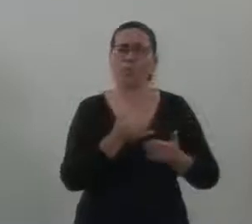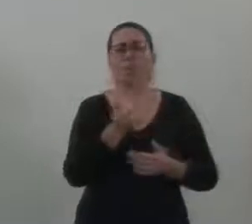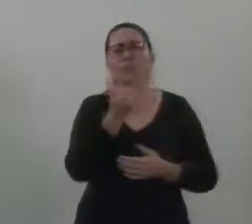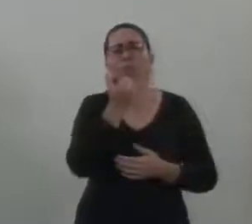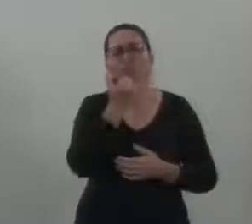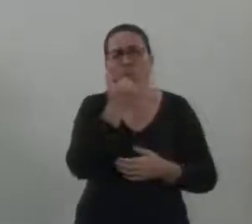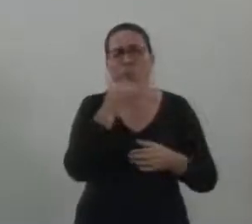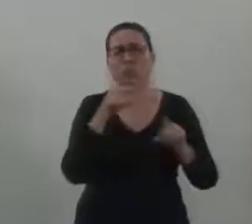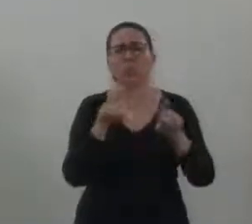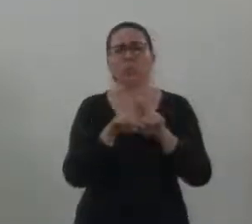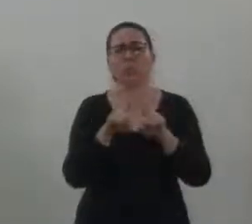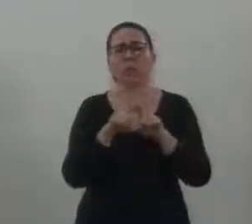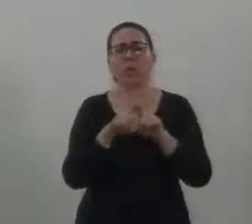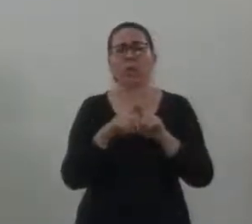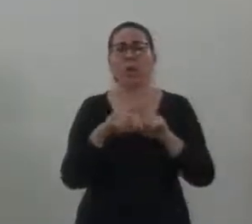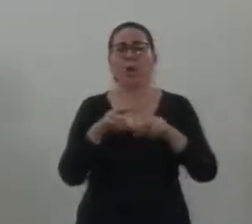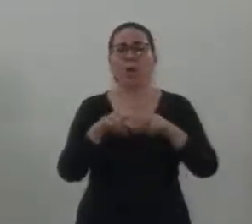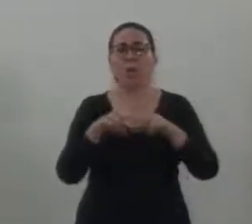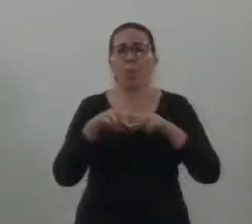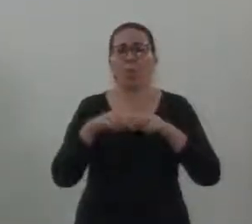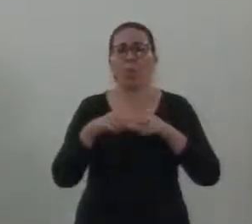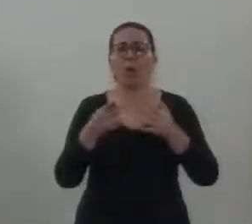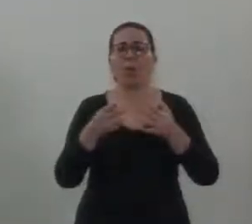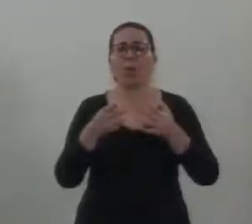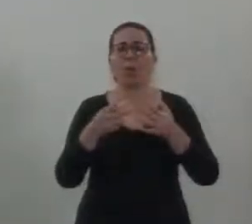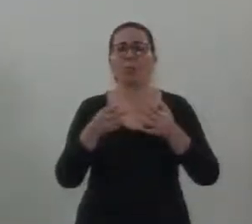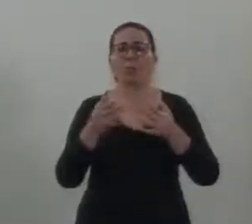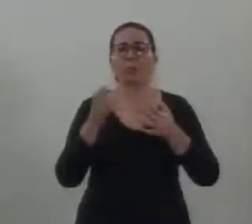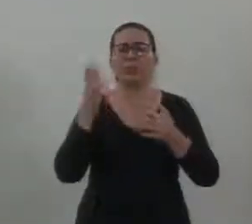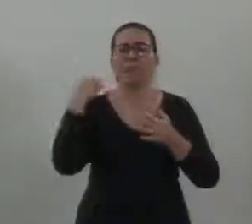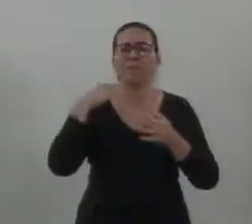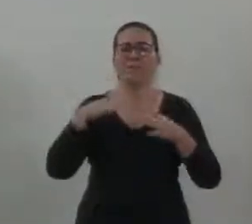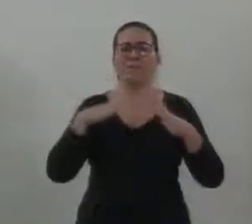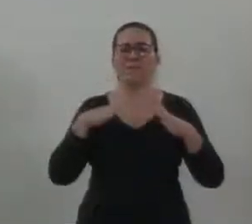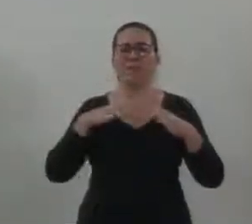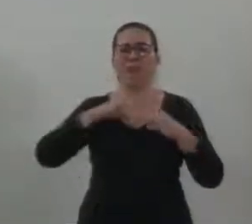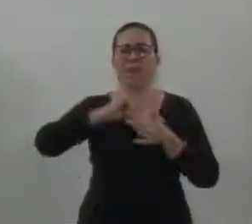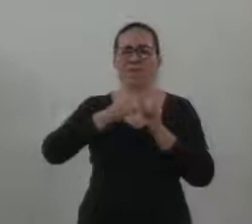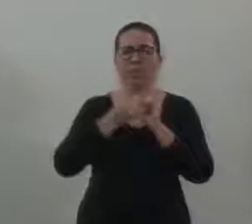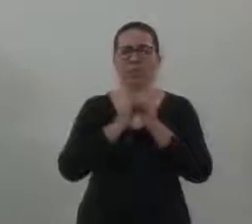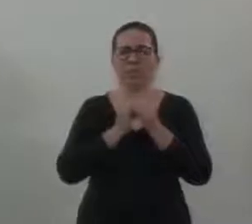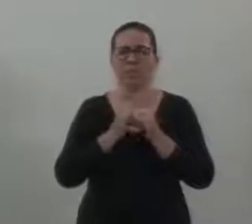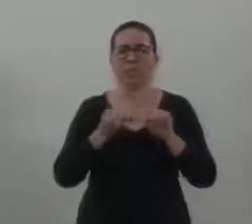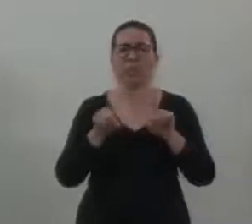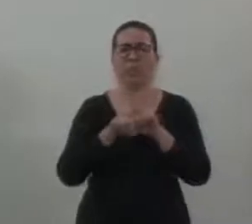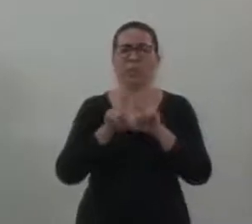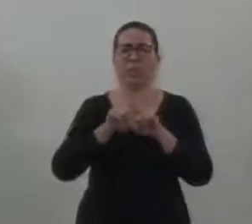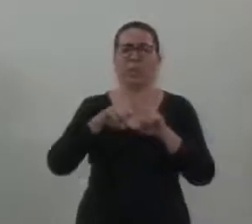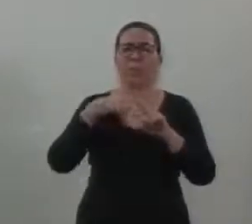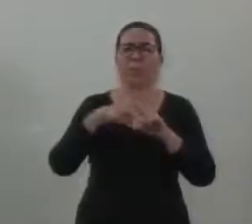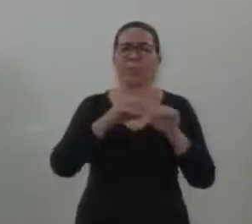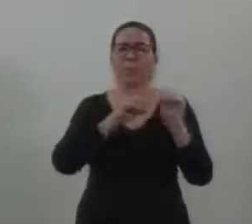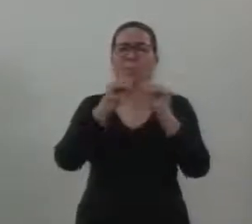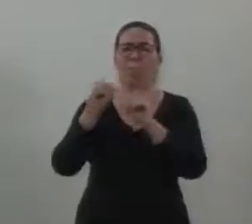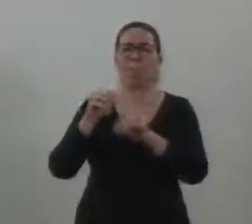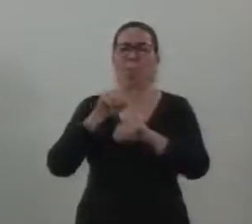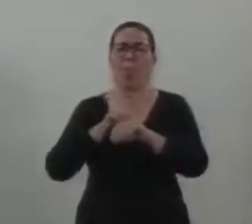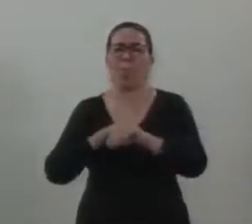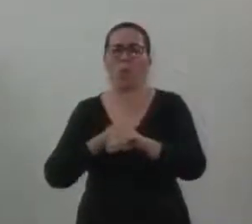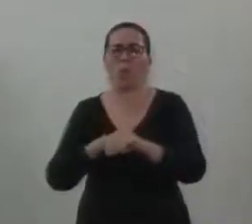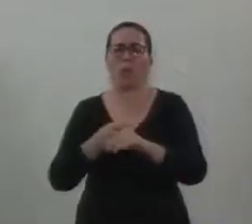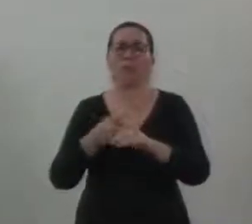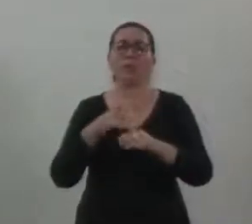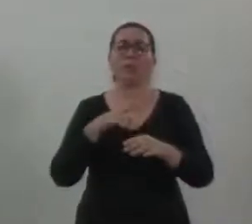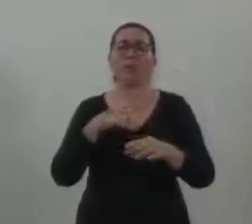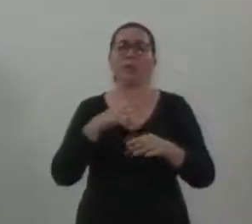também, por causa da questão do recesso, essa questão que a gente está vivendo aí de mudança de horário, enfim, teve